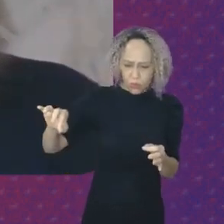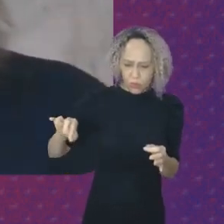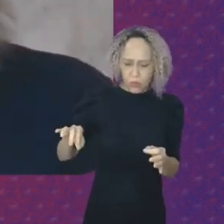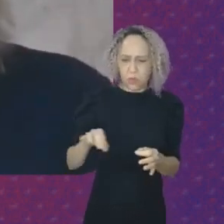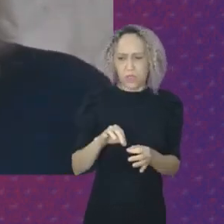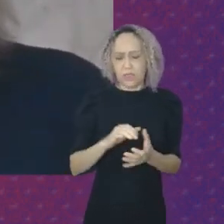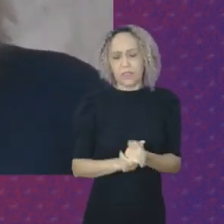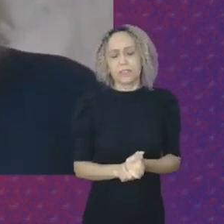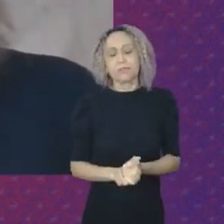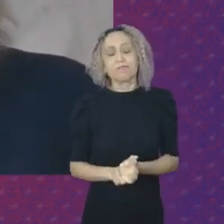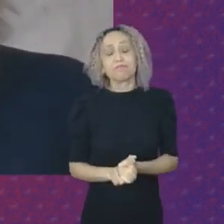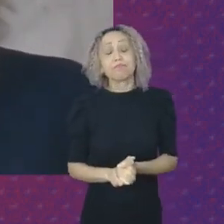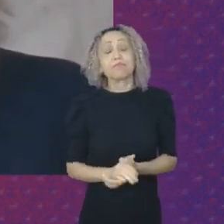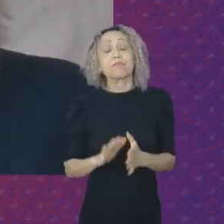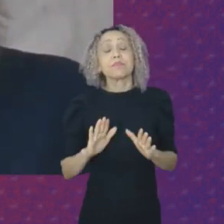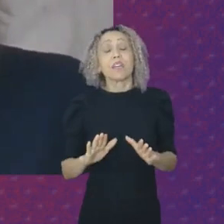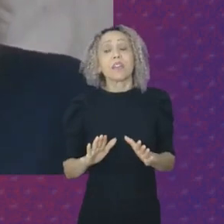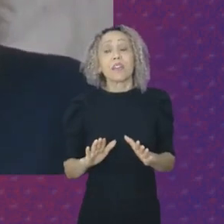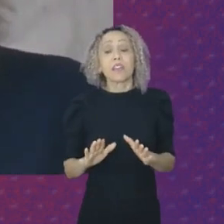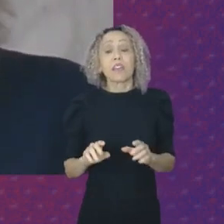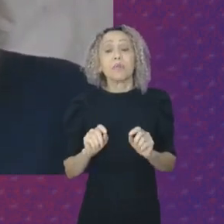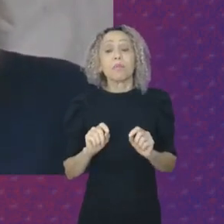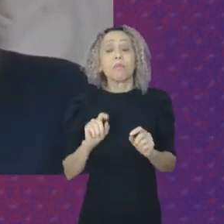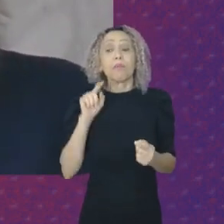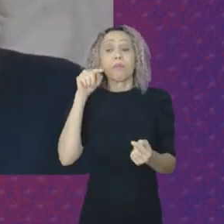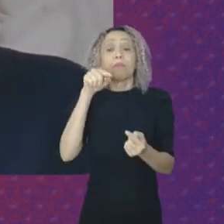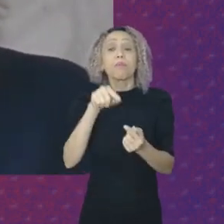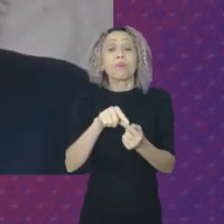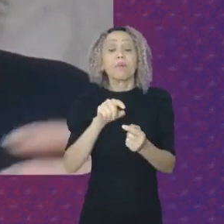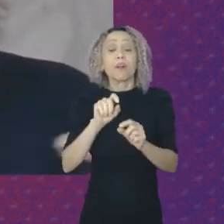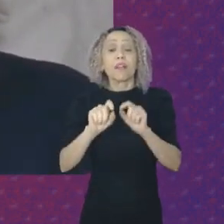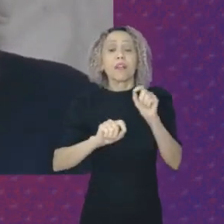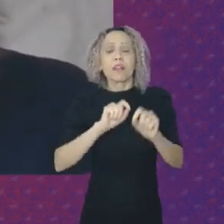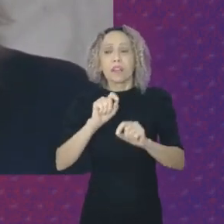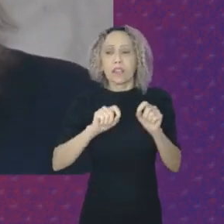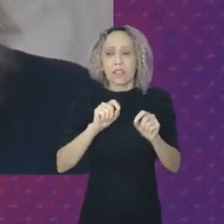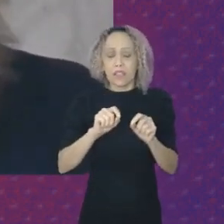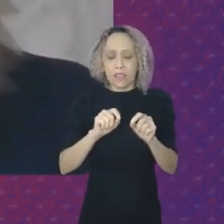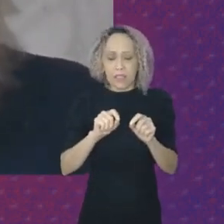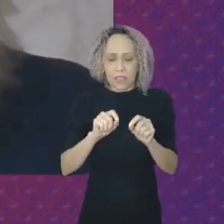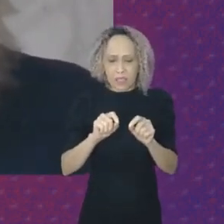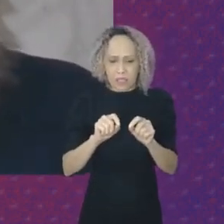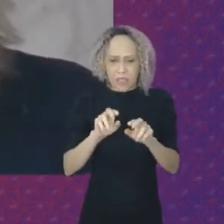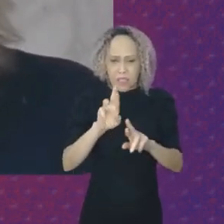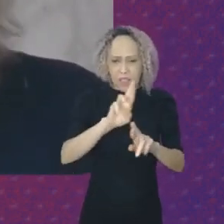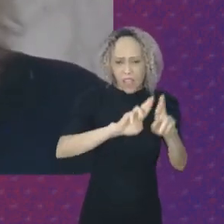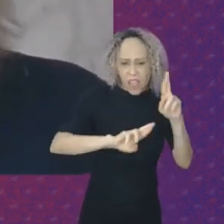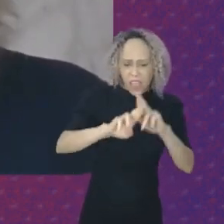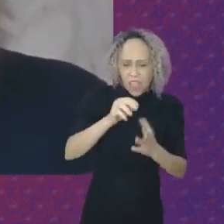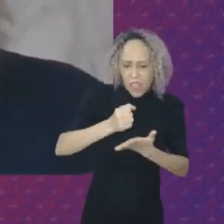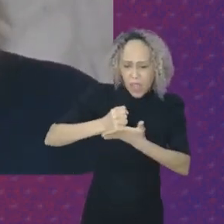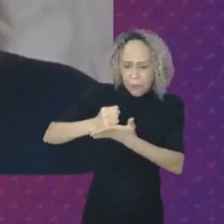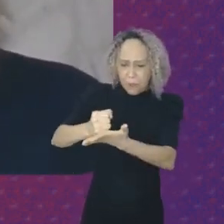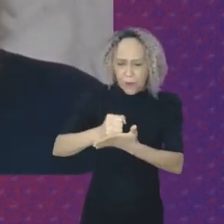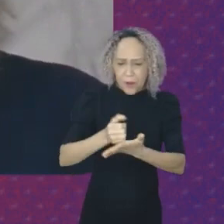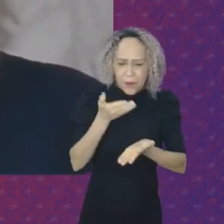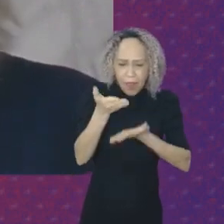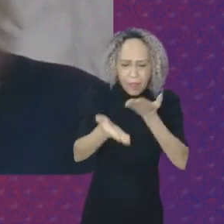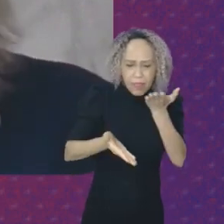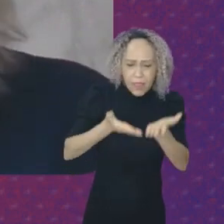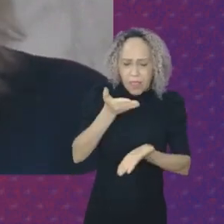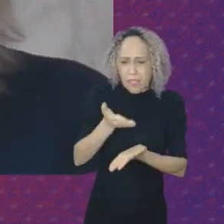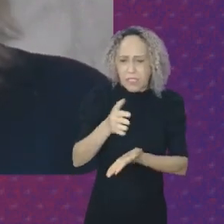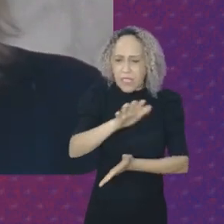Isso para quê? Para que haja um enraizamento da rede de atendimento às mulheres em situação